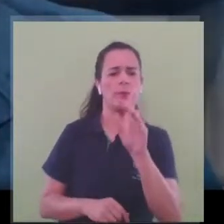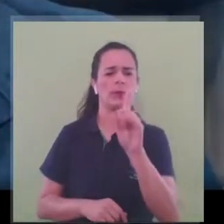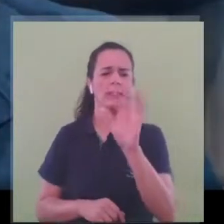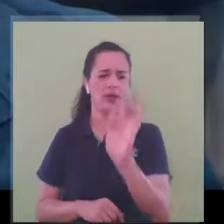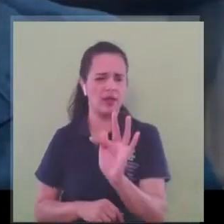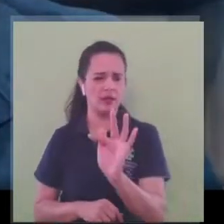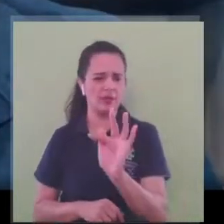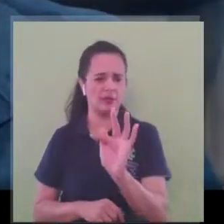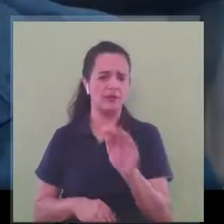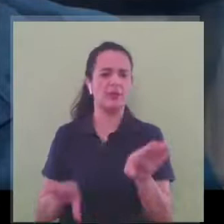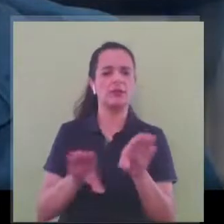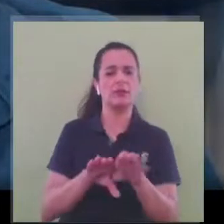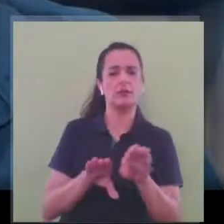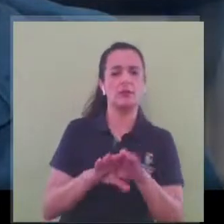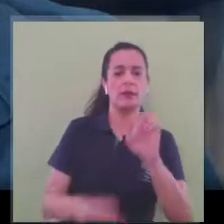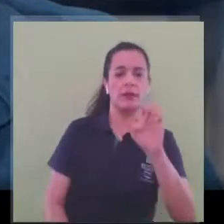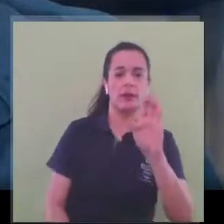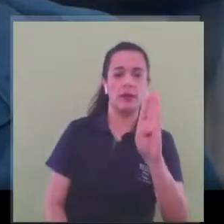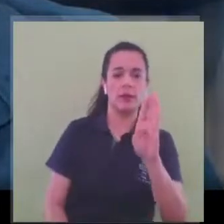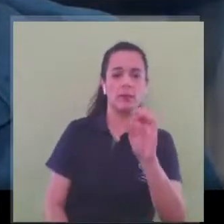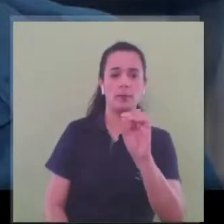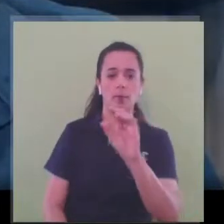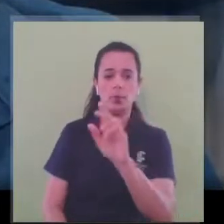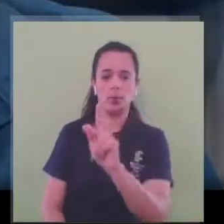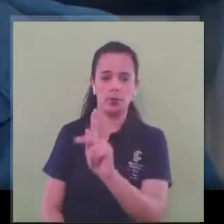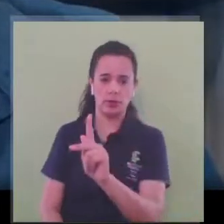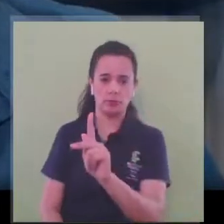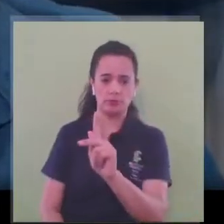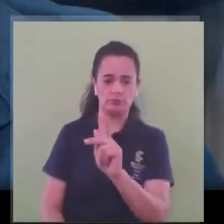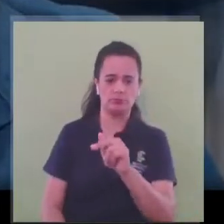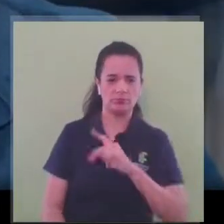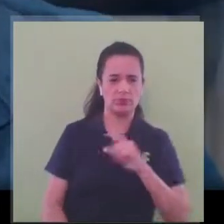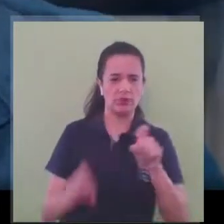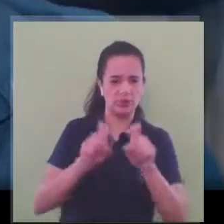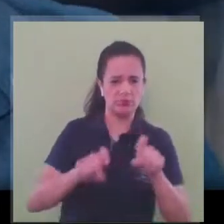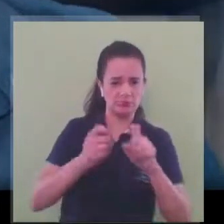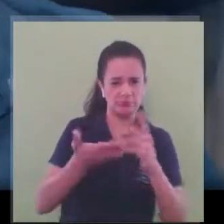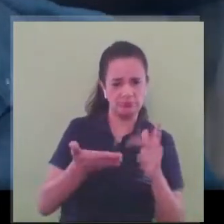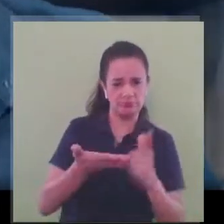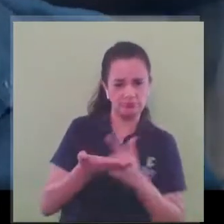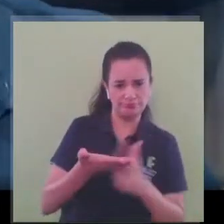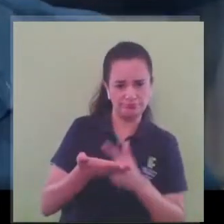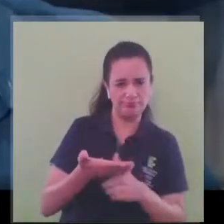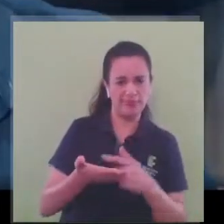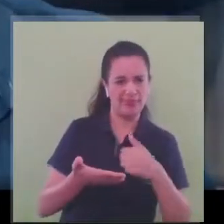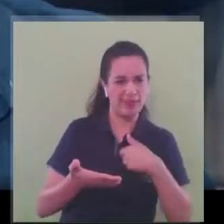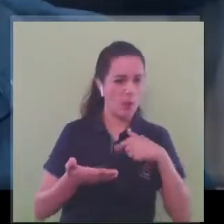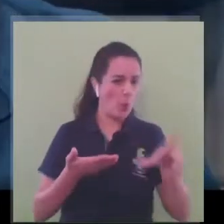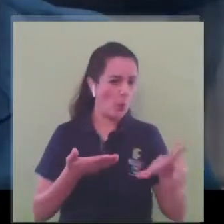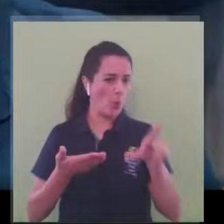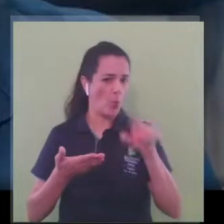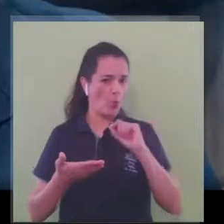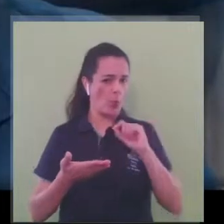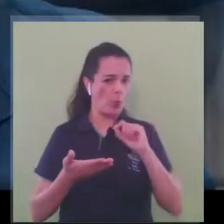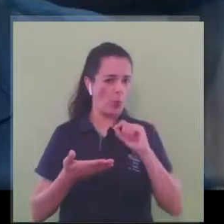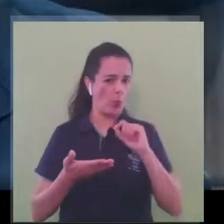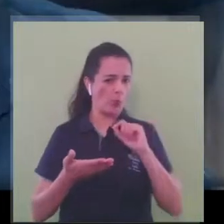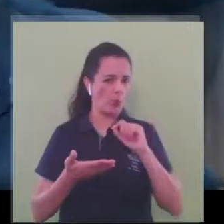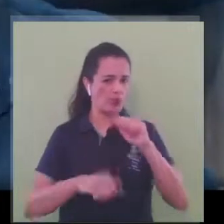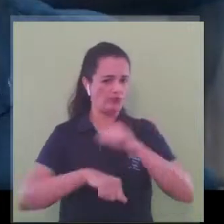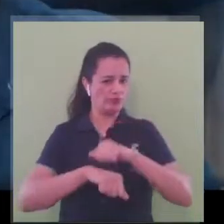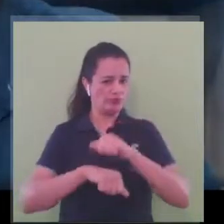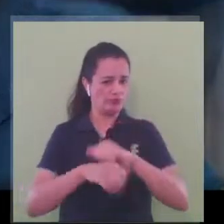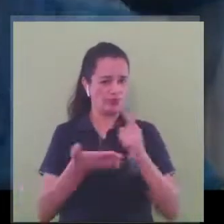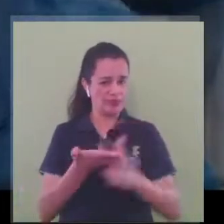ler e-books e PDFs. Eu preferencialmente prefiro ler livros físicos, pela própria característica e pela atenção.